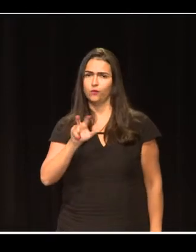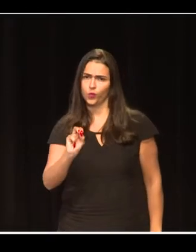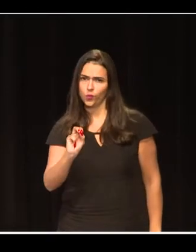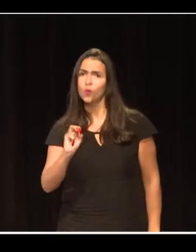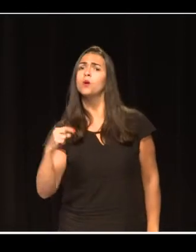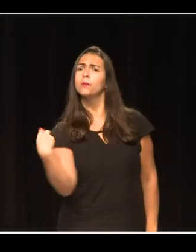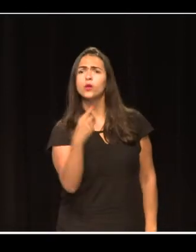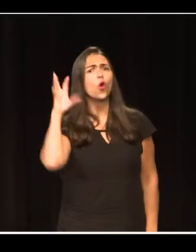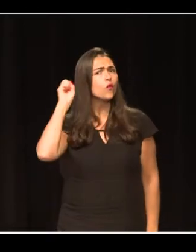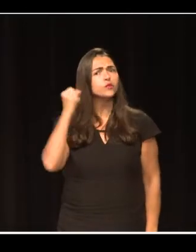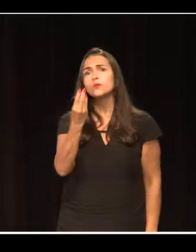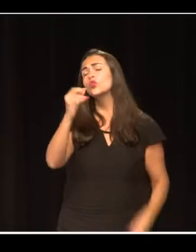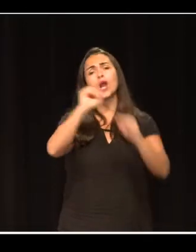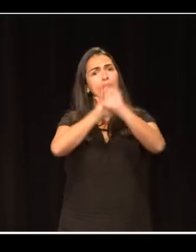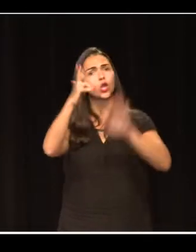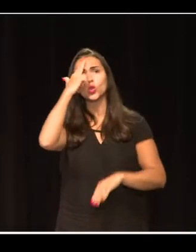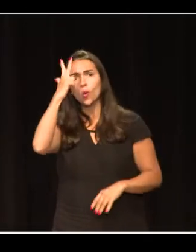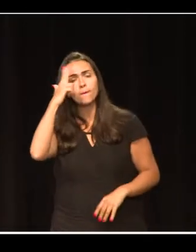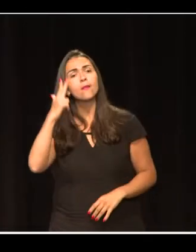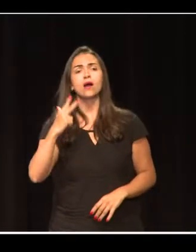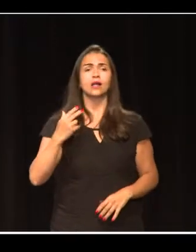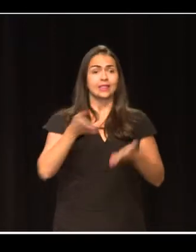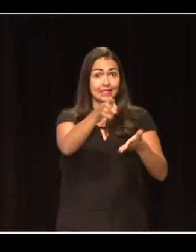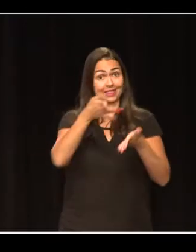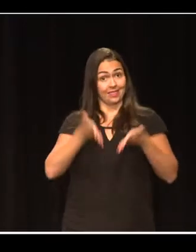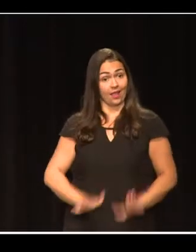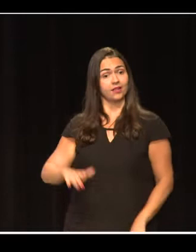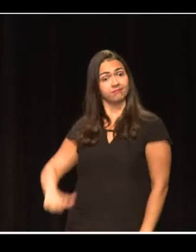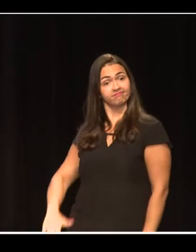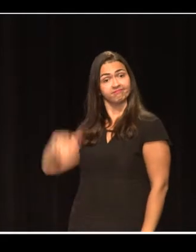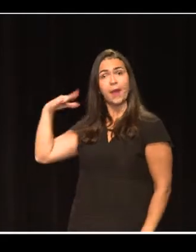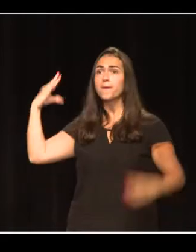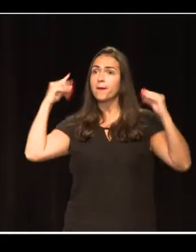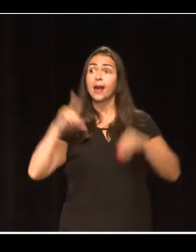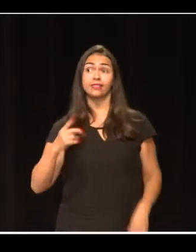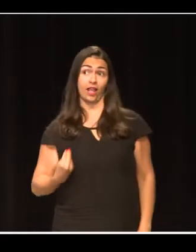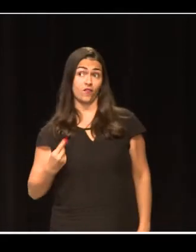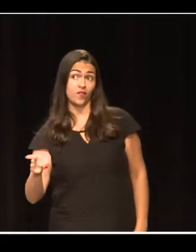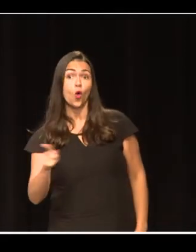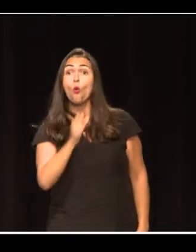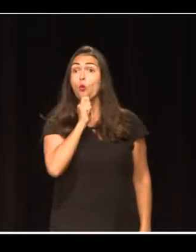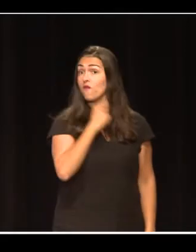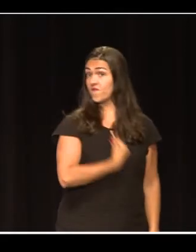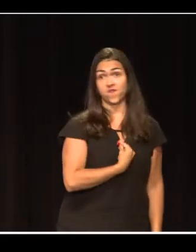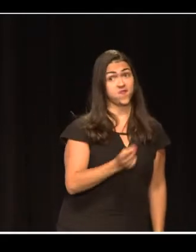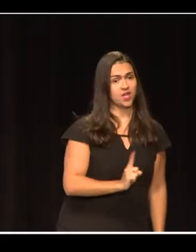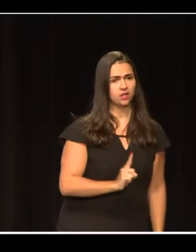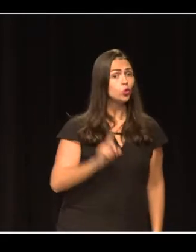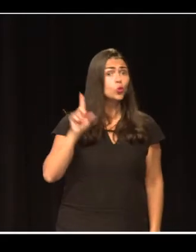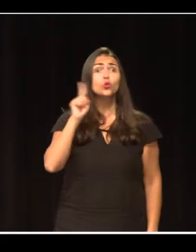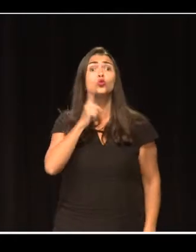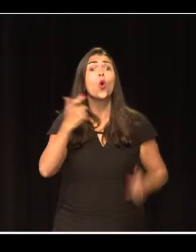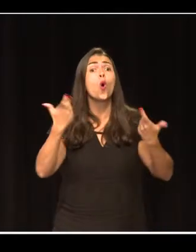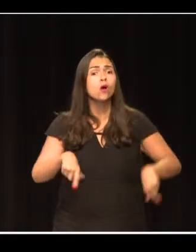muito claro, muito comum. Desde que a gente nasce, a gente vai ouvindo dizer que tem vida, que não tem vida, o surdo não. Então, assim,